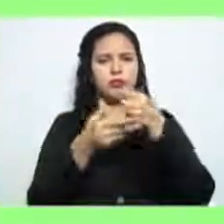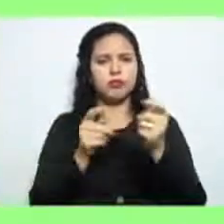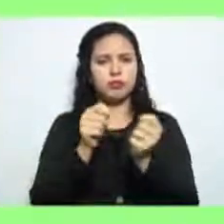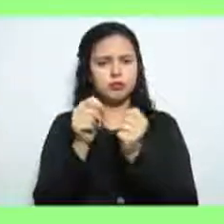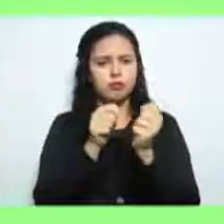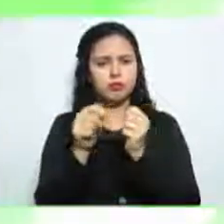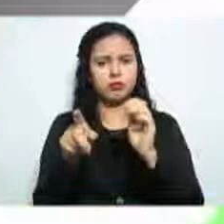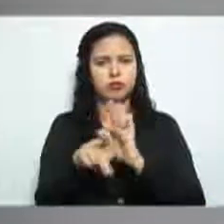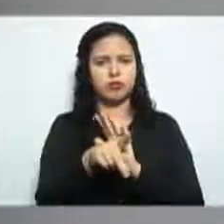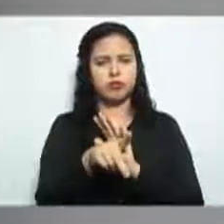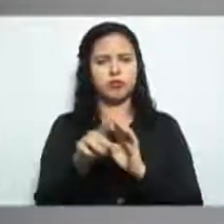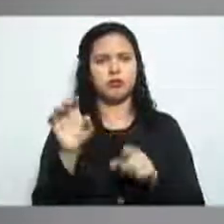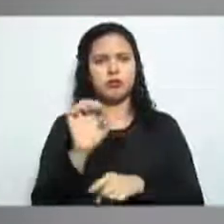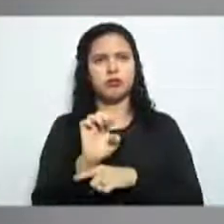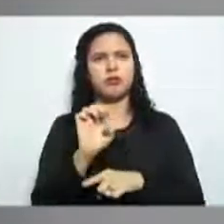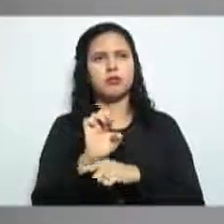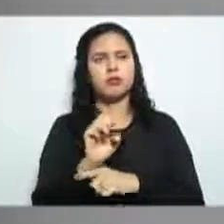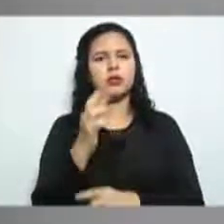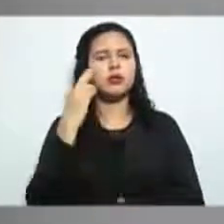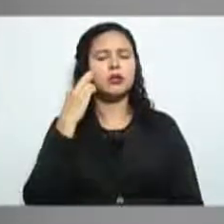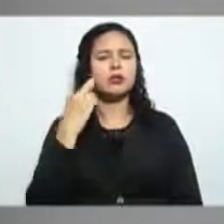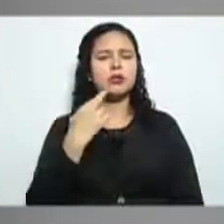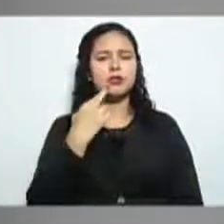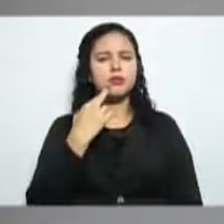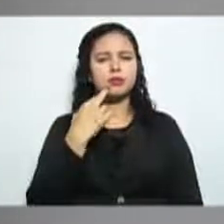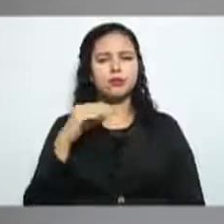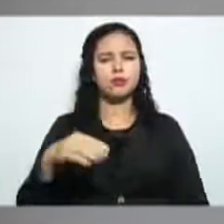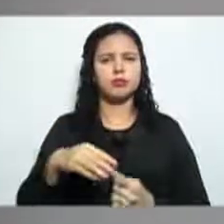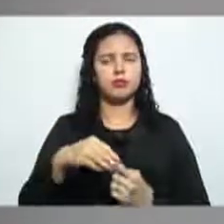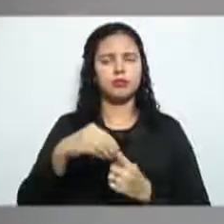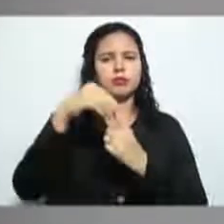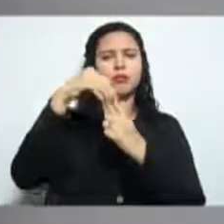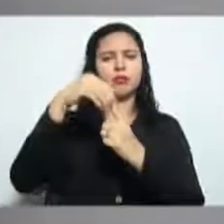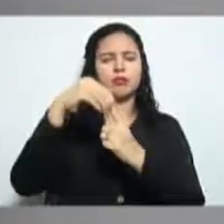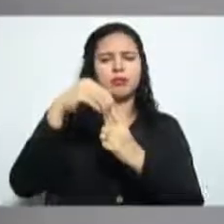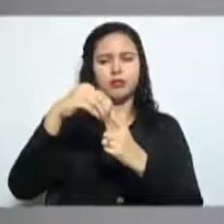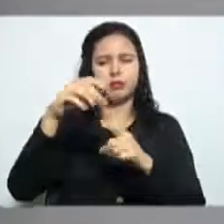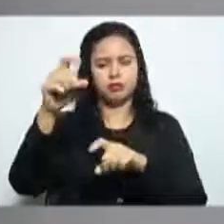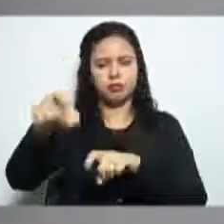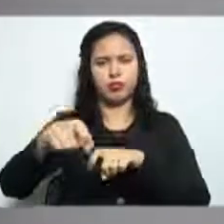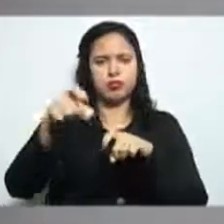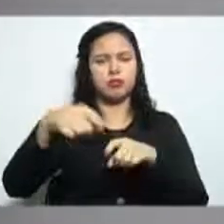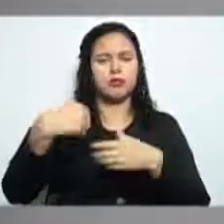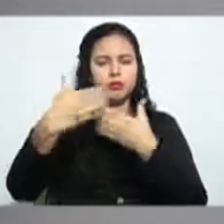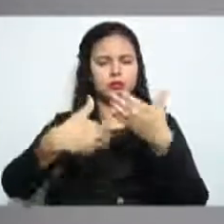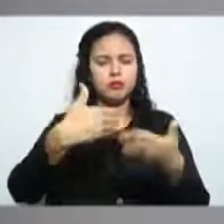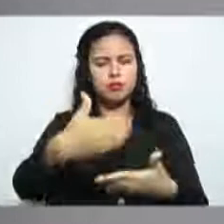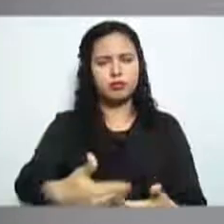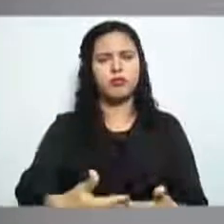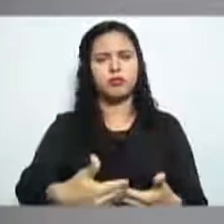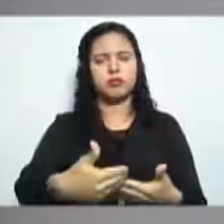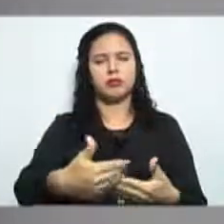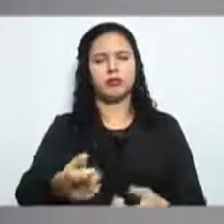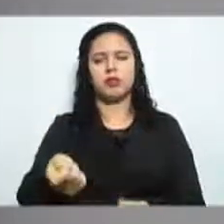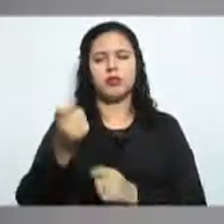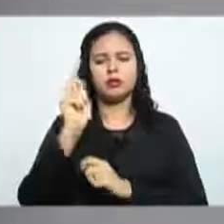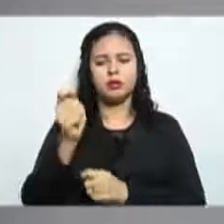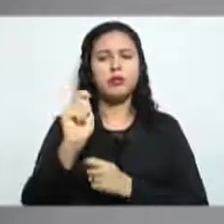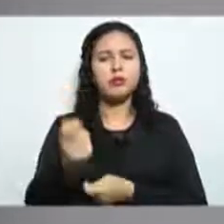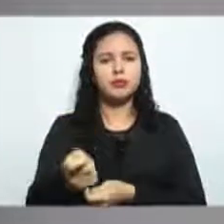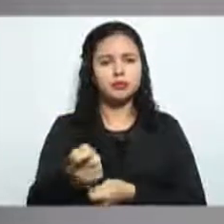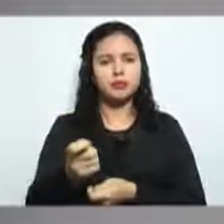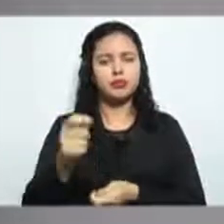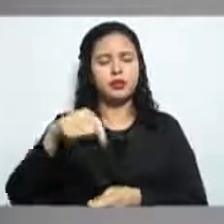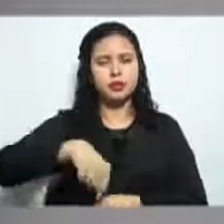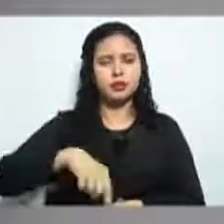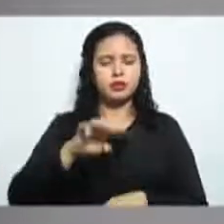agricultura. Rondônia é destaque quando falamos em agronegócio e desenvolvimento da agricultura e da pecuária. O nosso